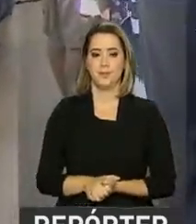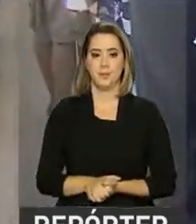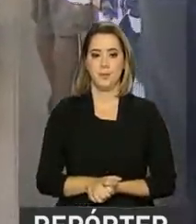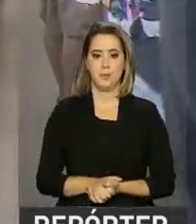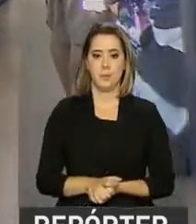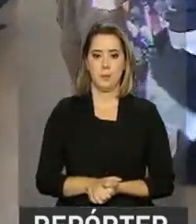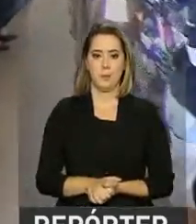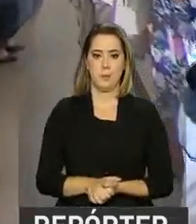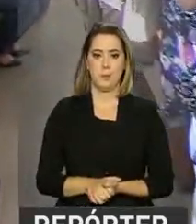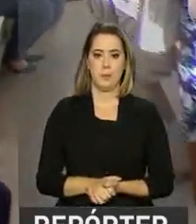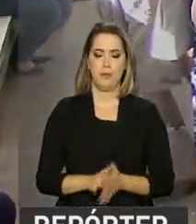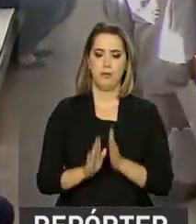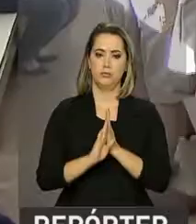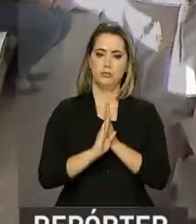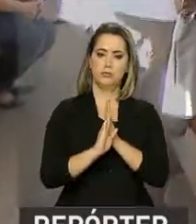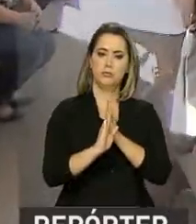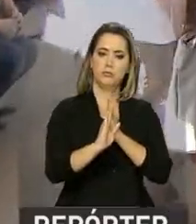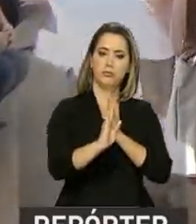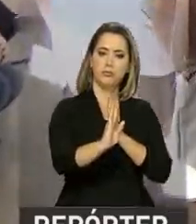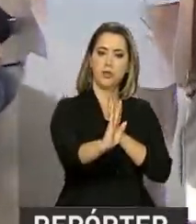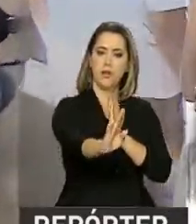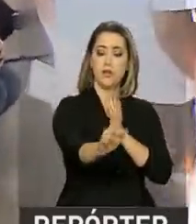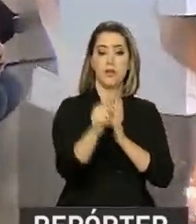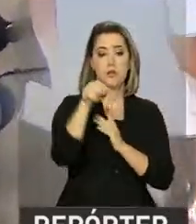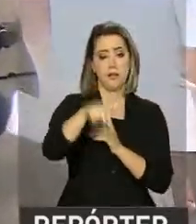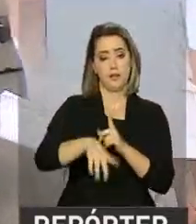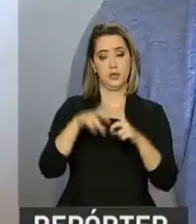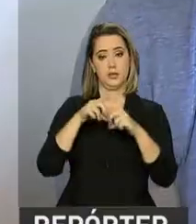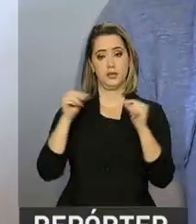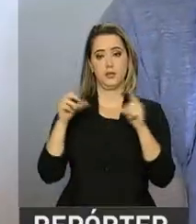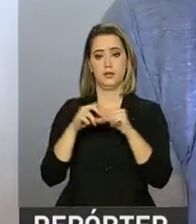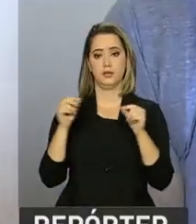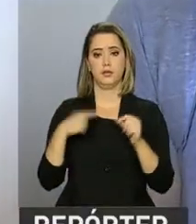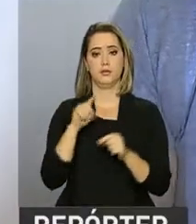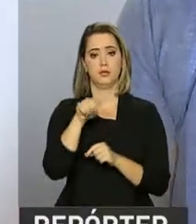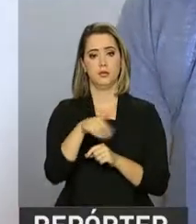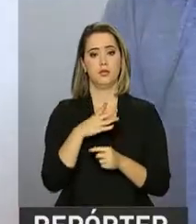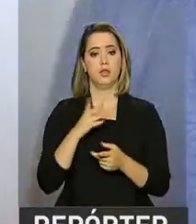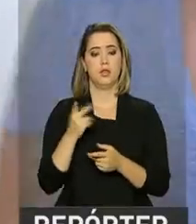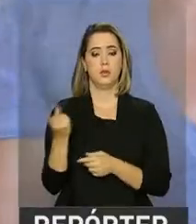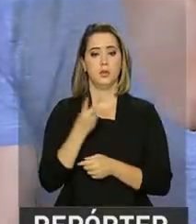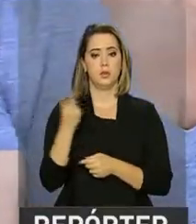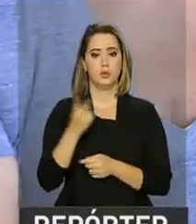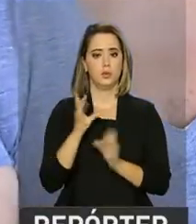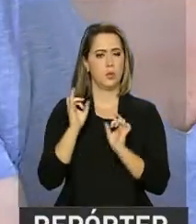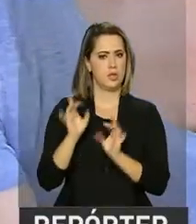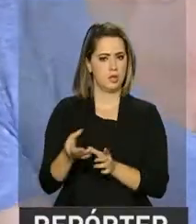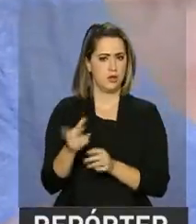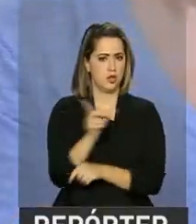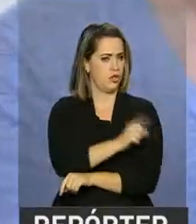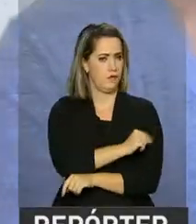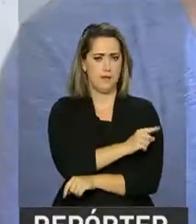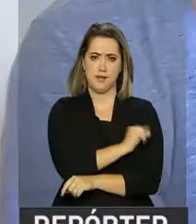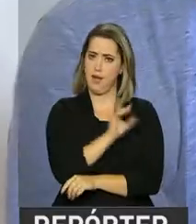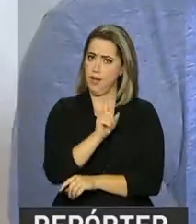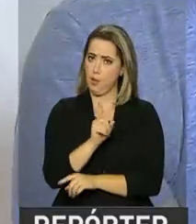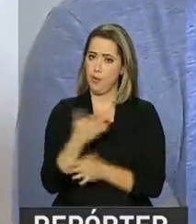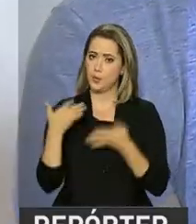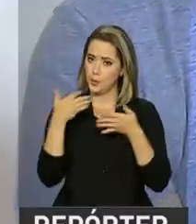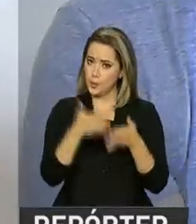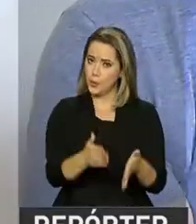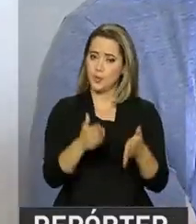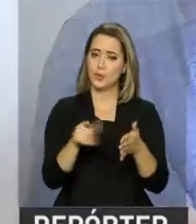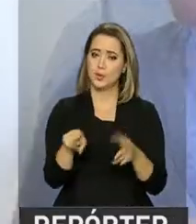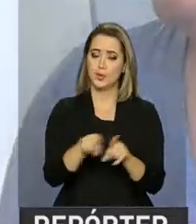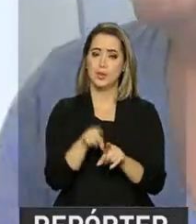nem a fila grande nesse posto de saúde em brasília fez irene natália desistirem de tomar a vacina da gripe as